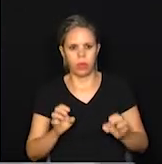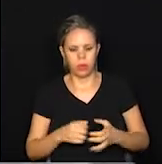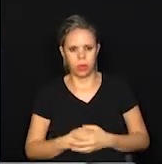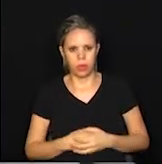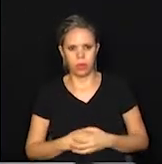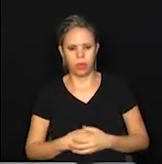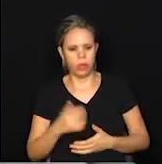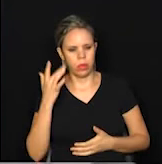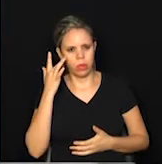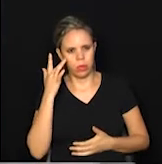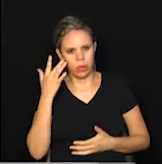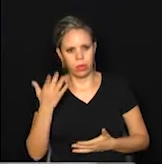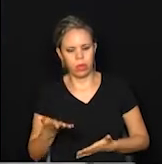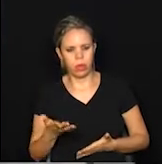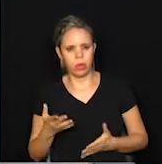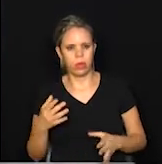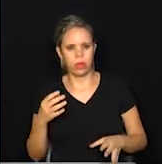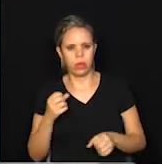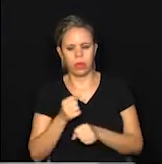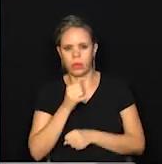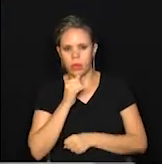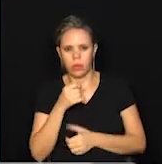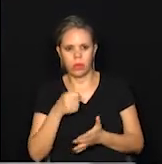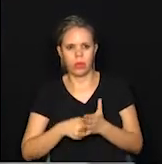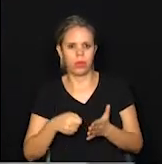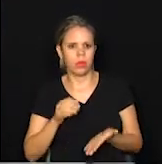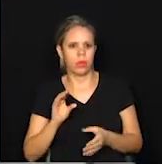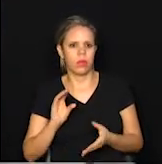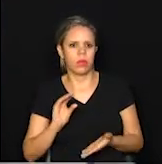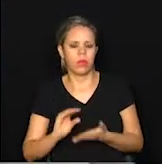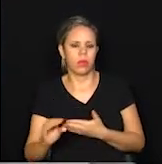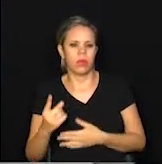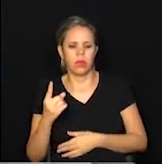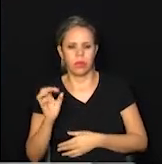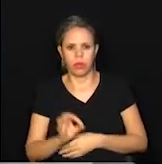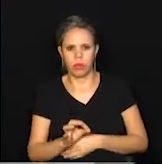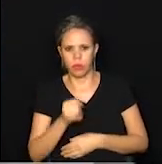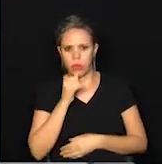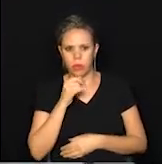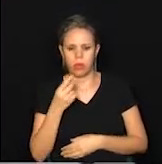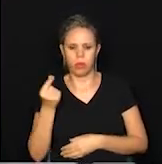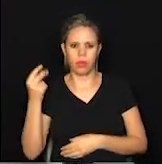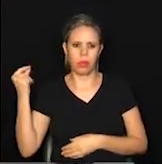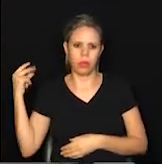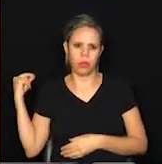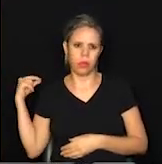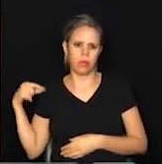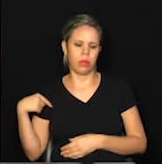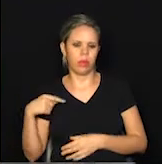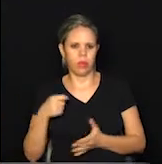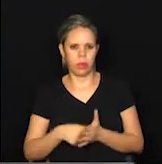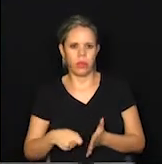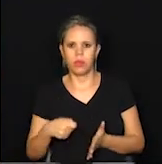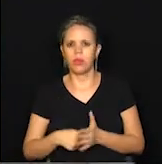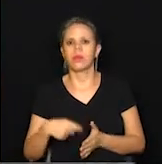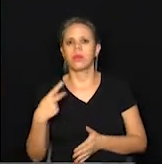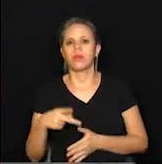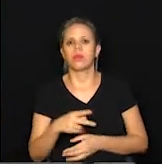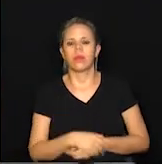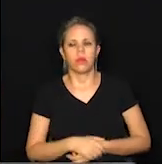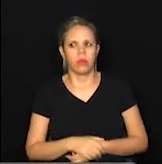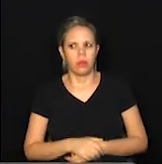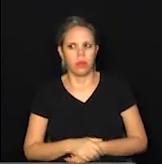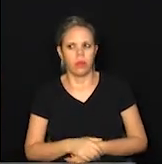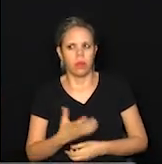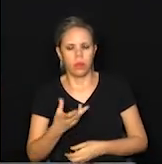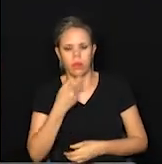Então, acho que isso, e aí me somando, né, essa luta do orçamento do 1%, ela é antiga, mas nós temos que insistir nela, né? Eu